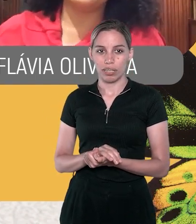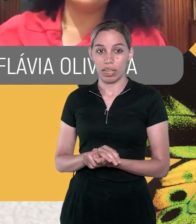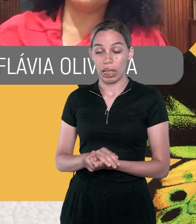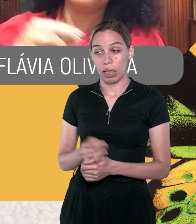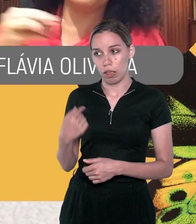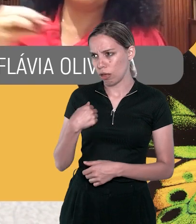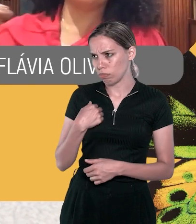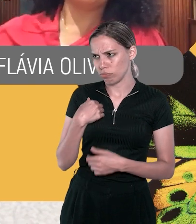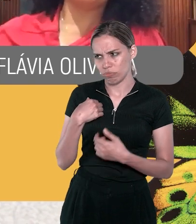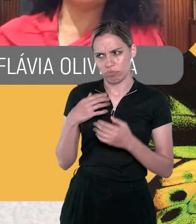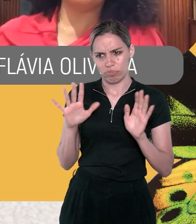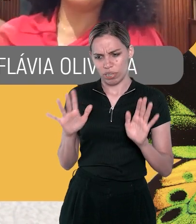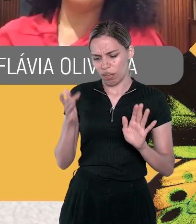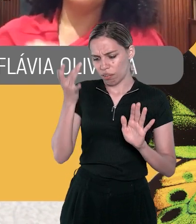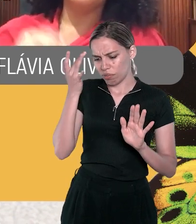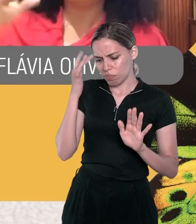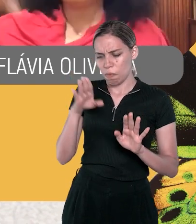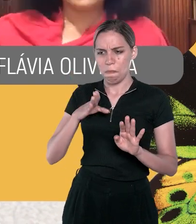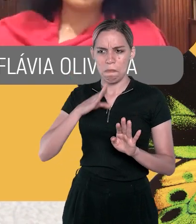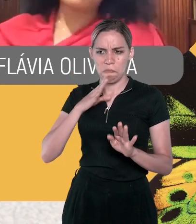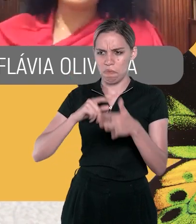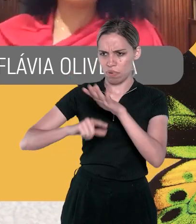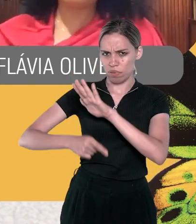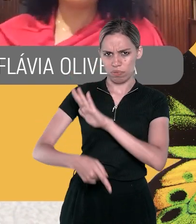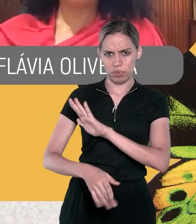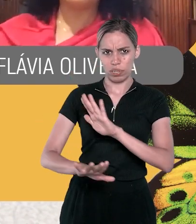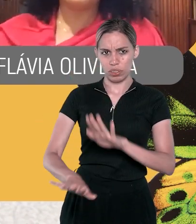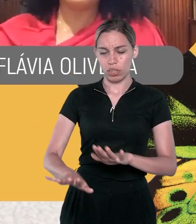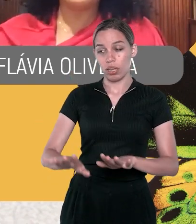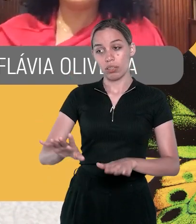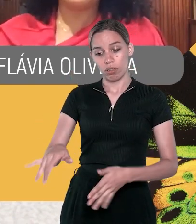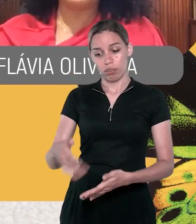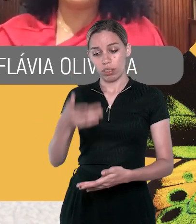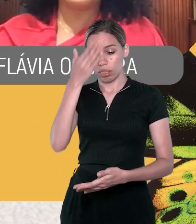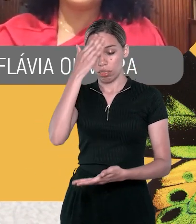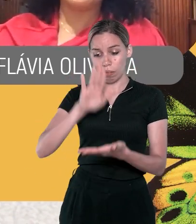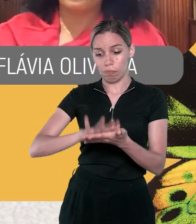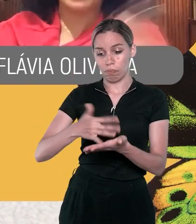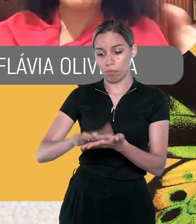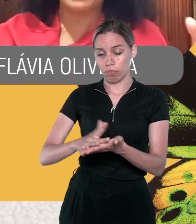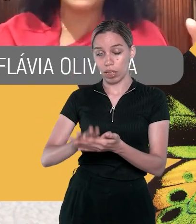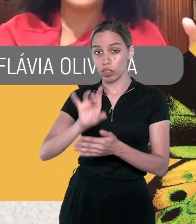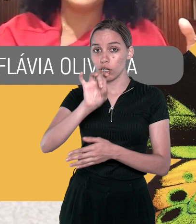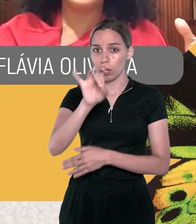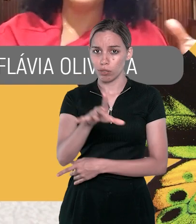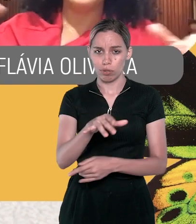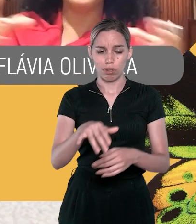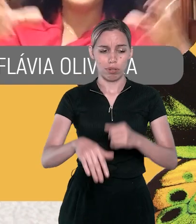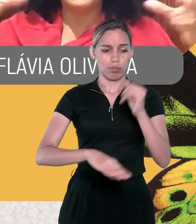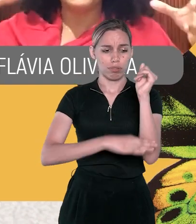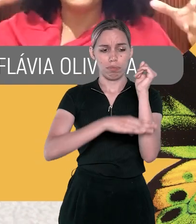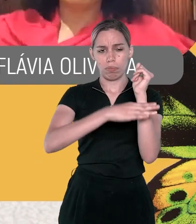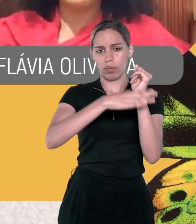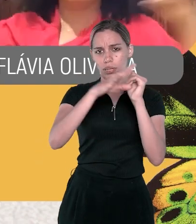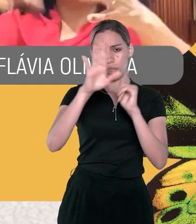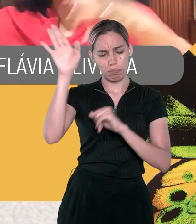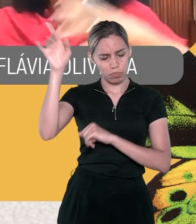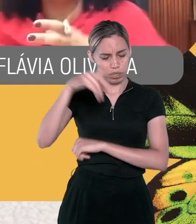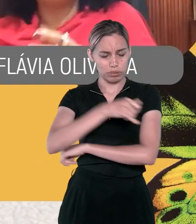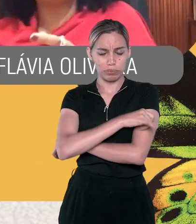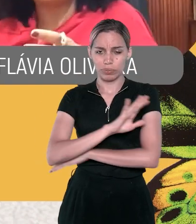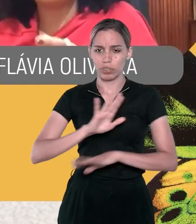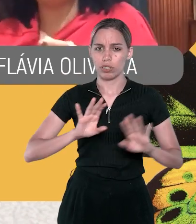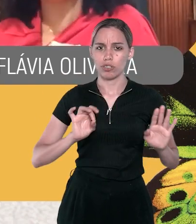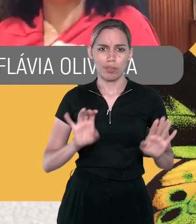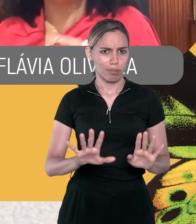Estou pensando aqui na experiência do samba, que vai parar num apartamento na Avenida Atlântica, né? Em Copacabana, né? Vai